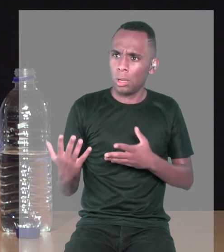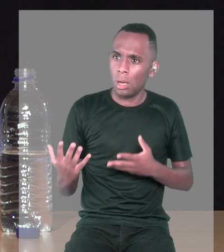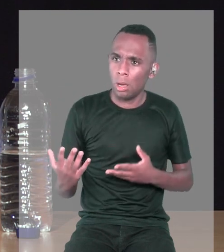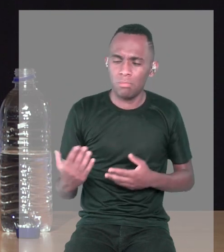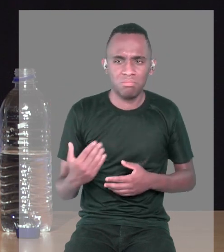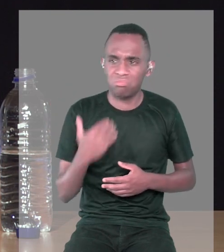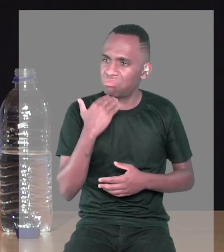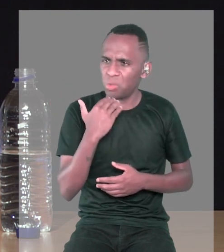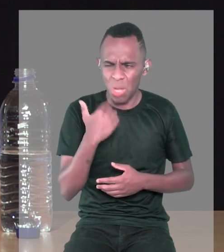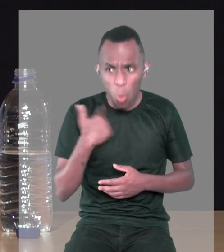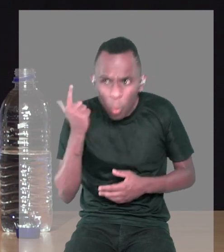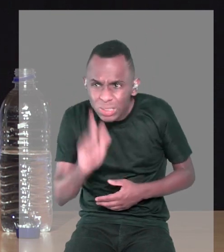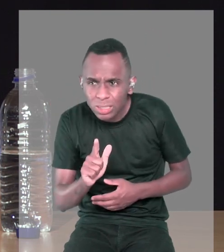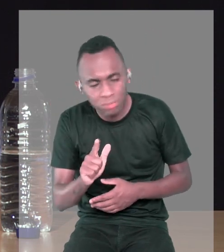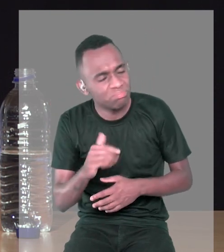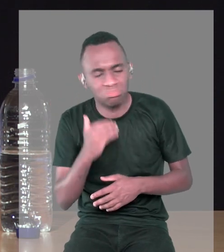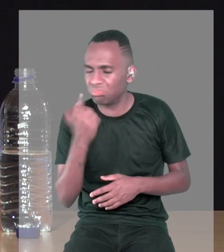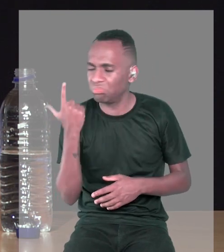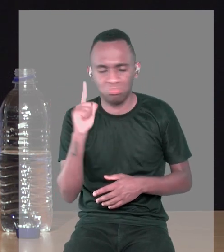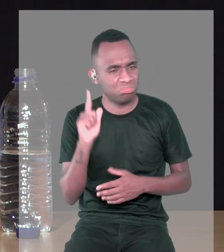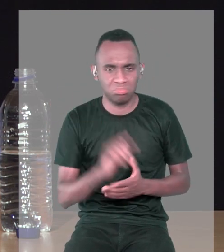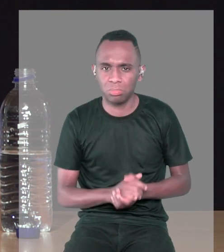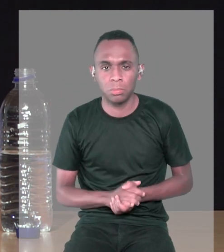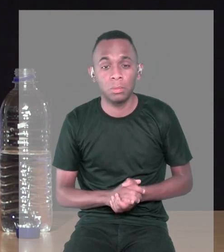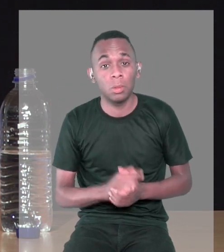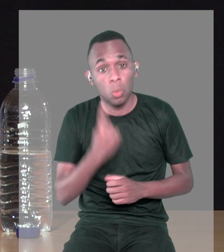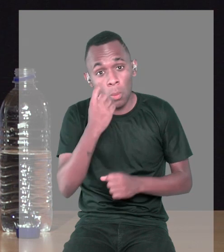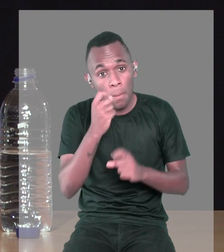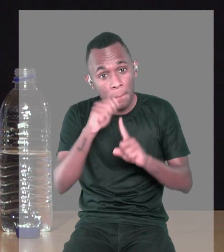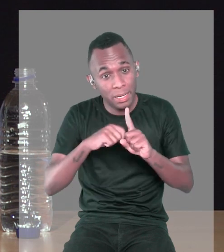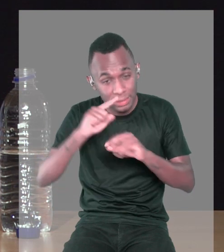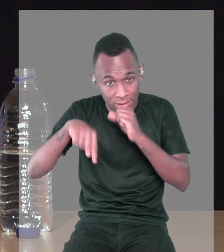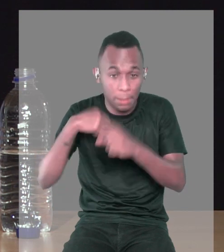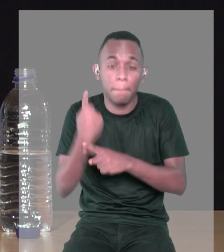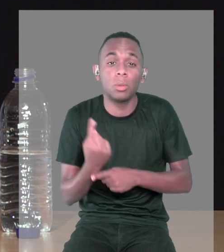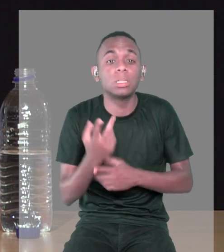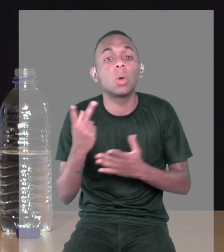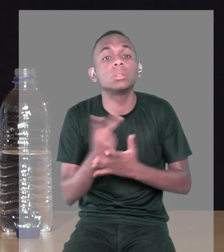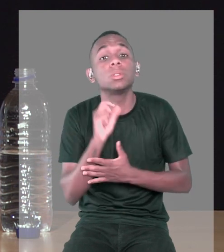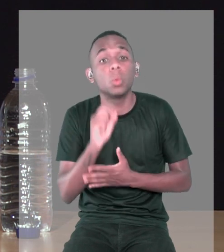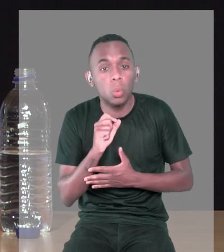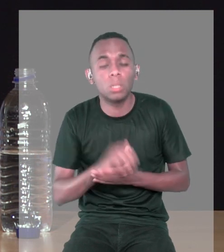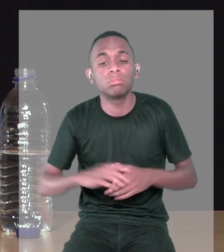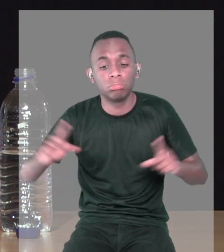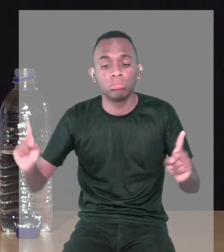ele achou que não tinha a menor chance. Um mês depois,